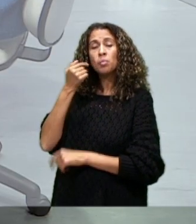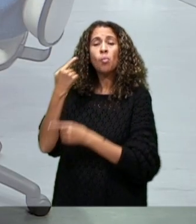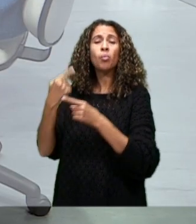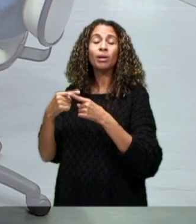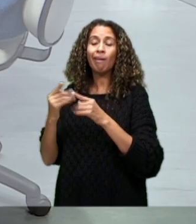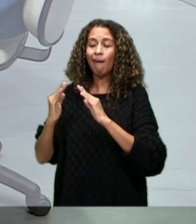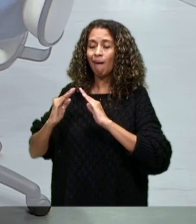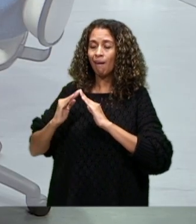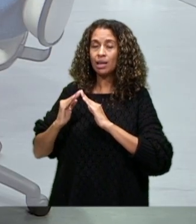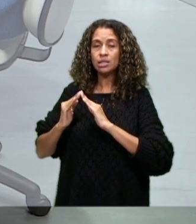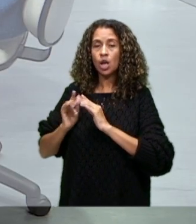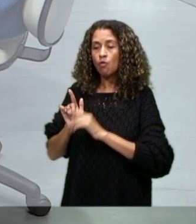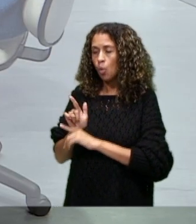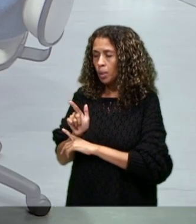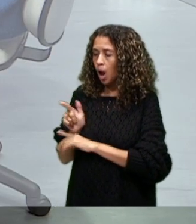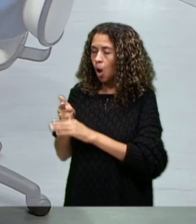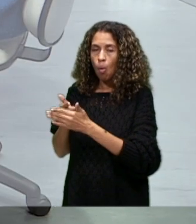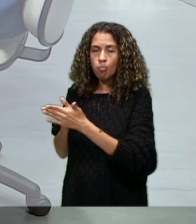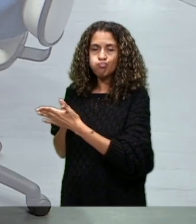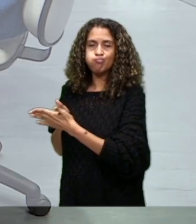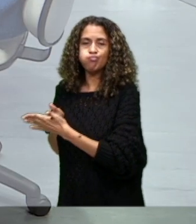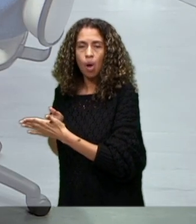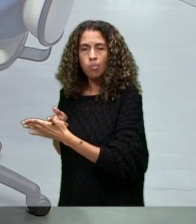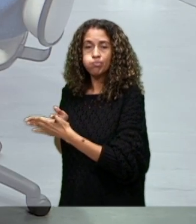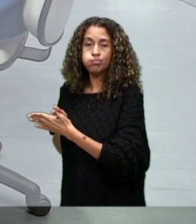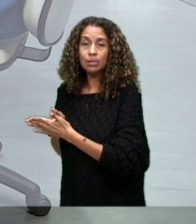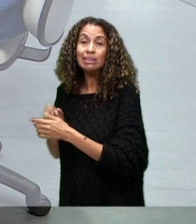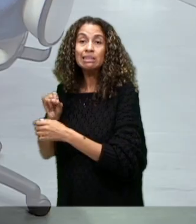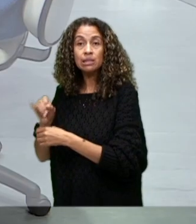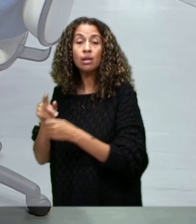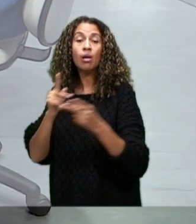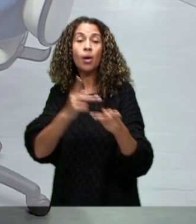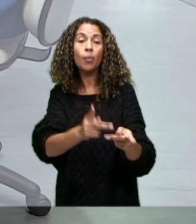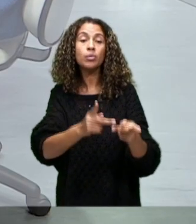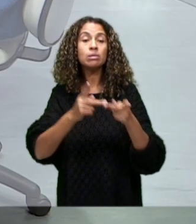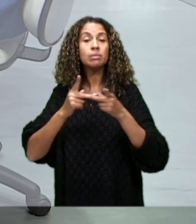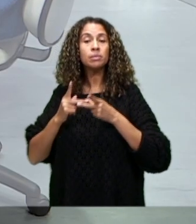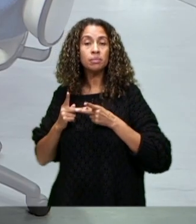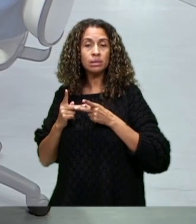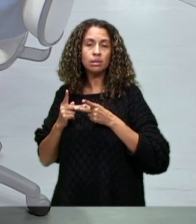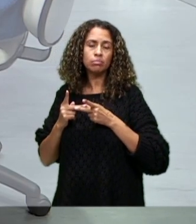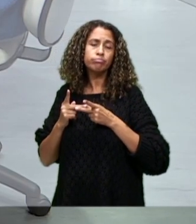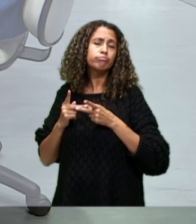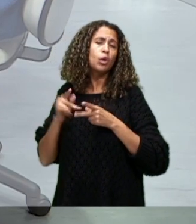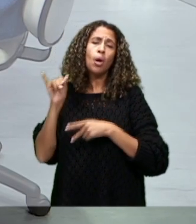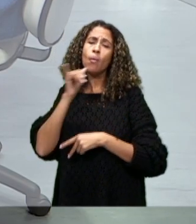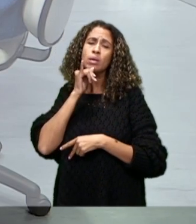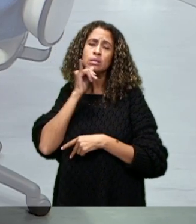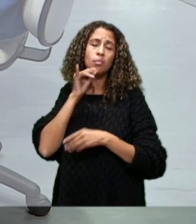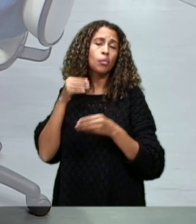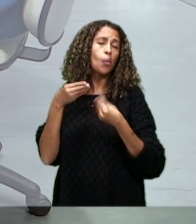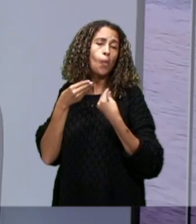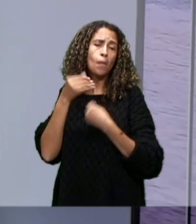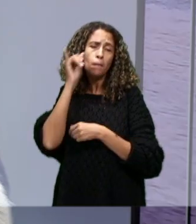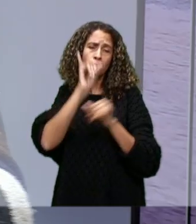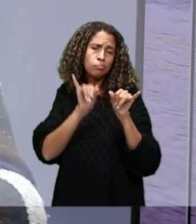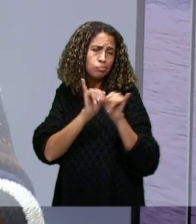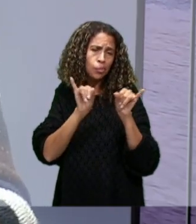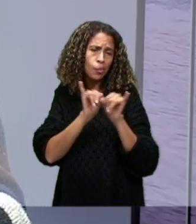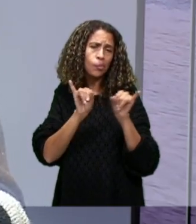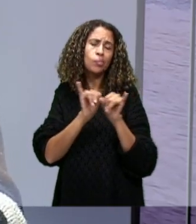em casa, X, né, se eu posso pegar emprestado de vez em quando? É só um exemplo banal, né, que às vezes a gente fica